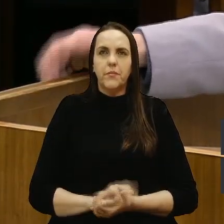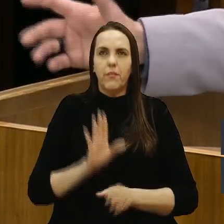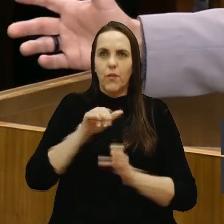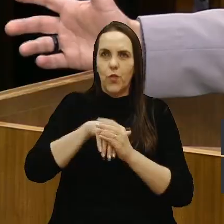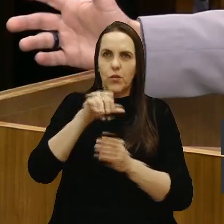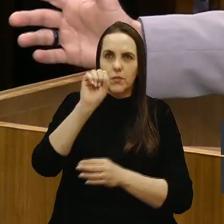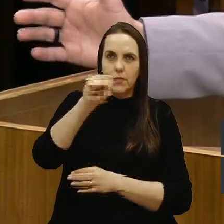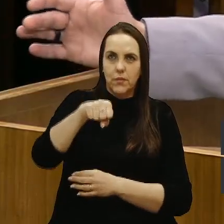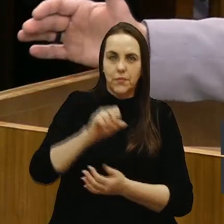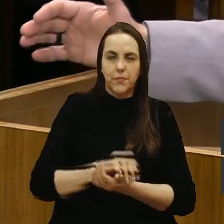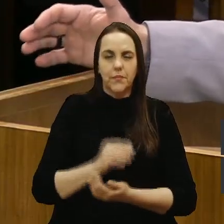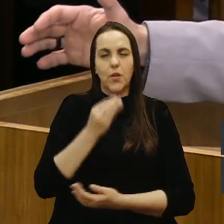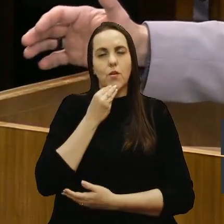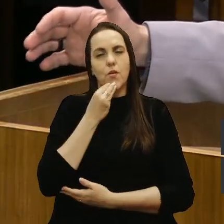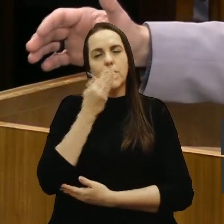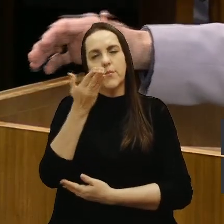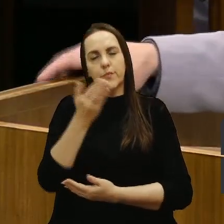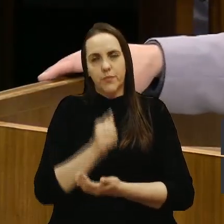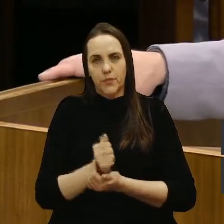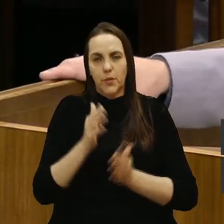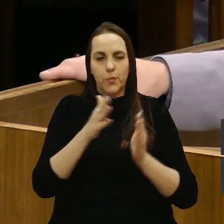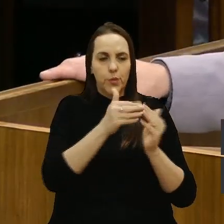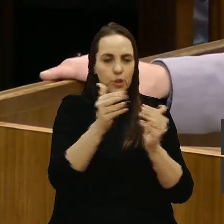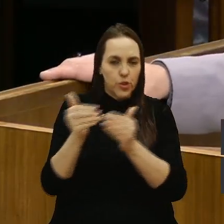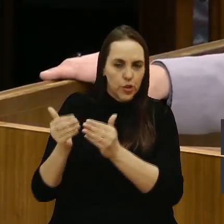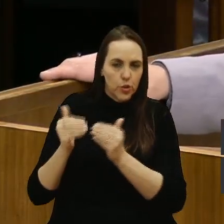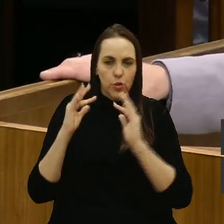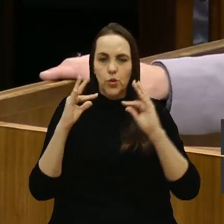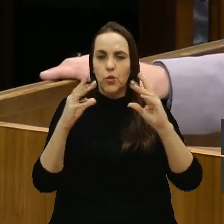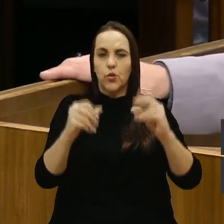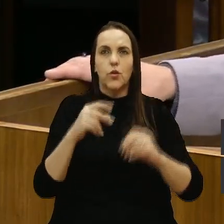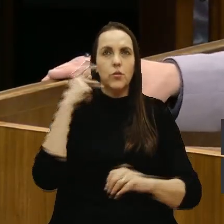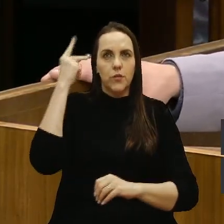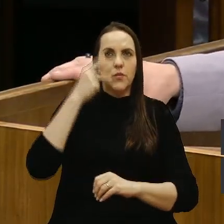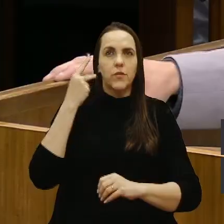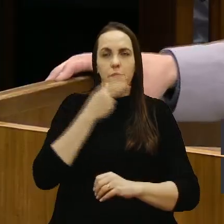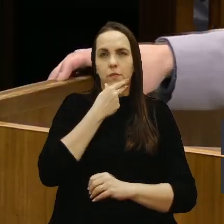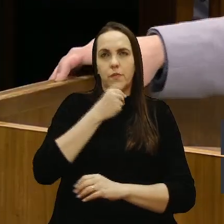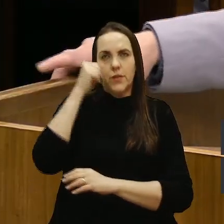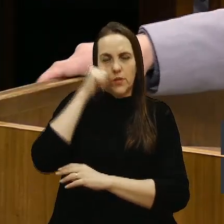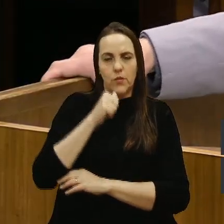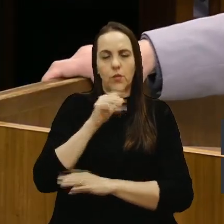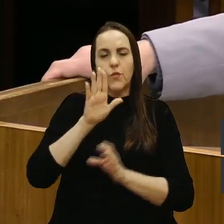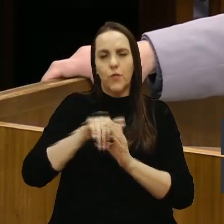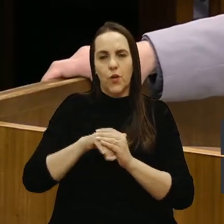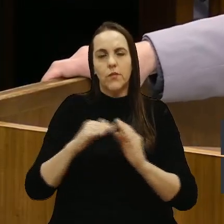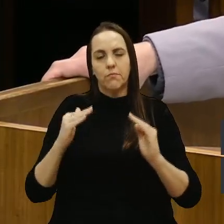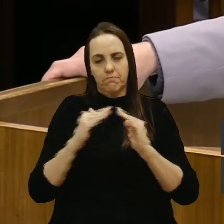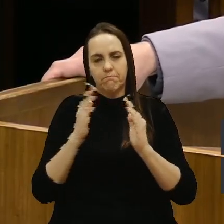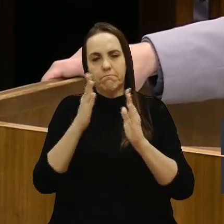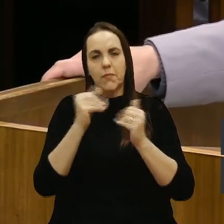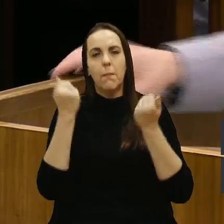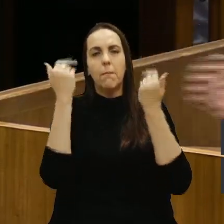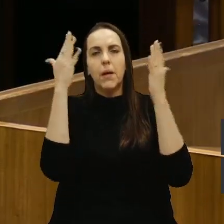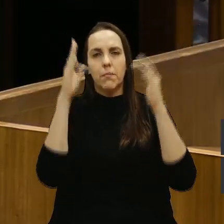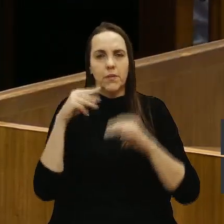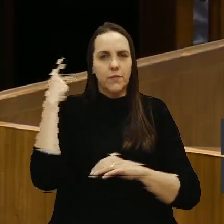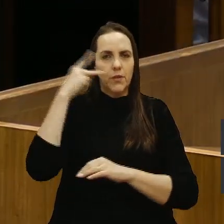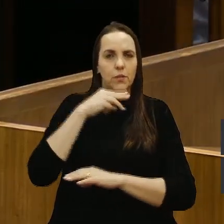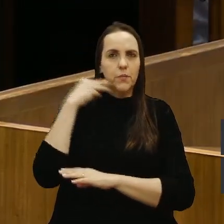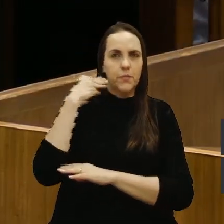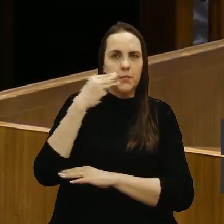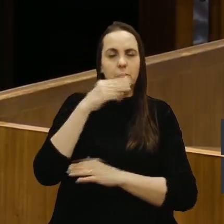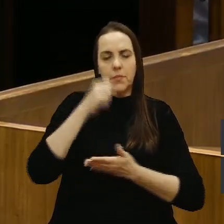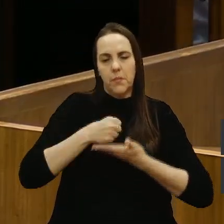sim e, claro, reforço o pedido para que todos os vereadores votem favorável. Parabéns, vereadora Marisol, e conte sempre